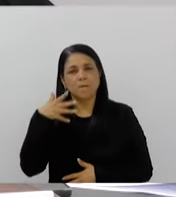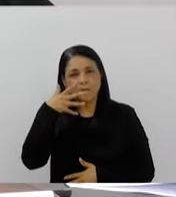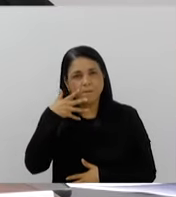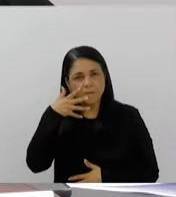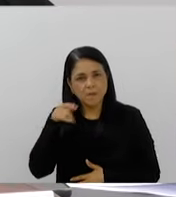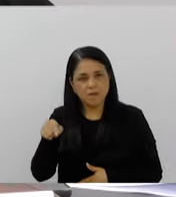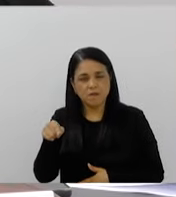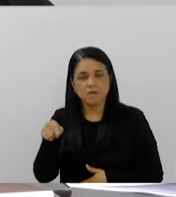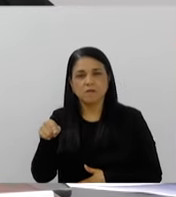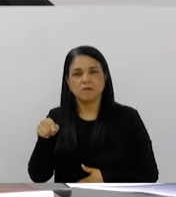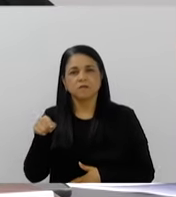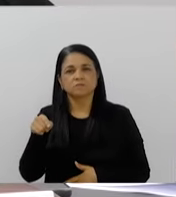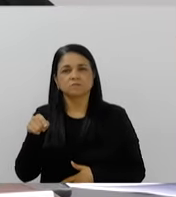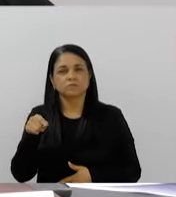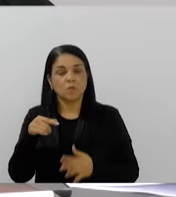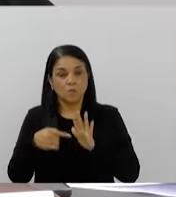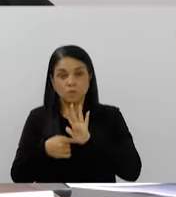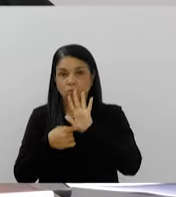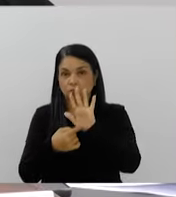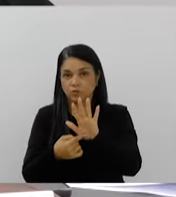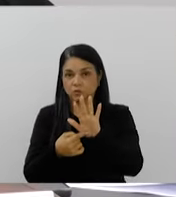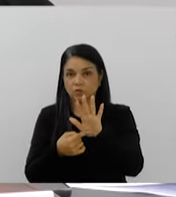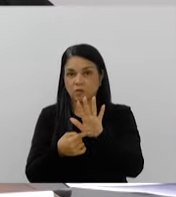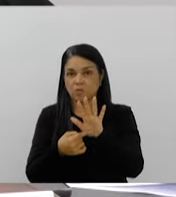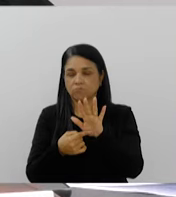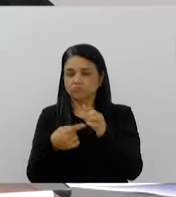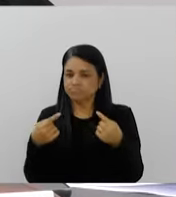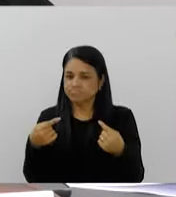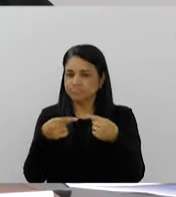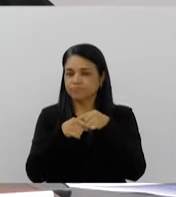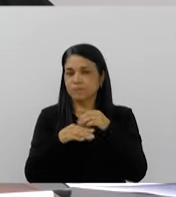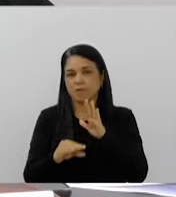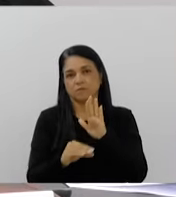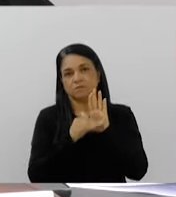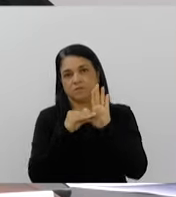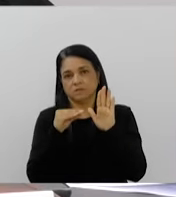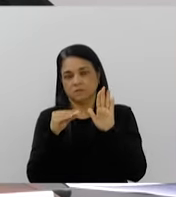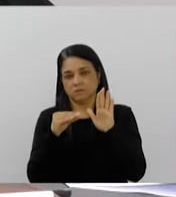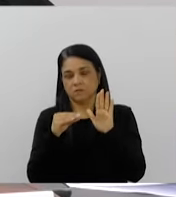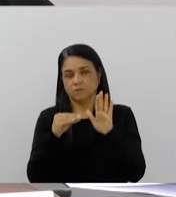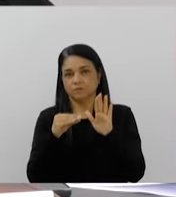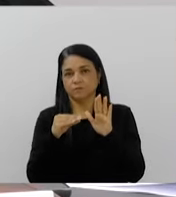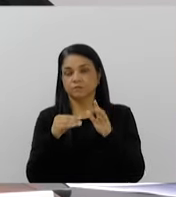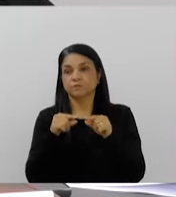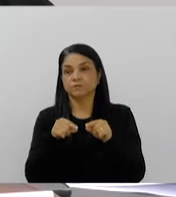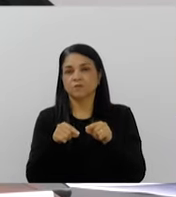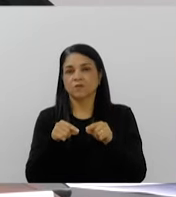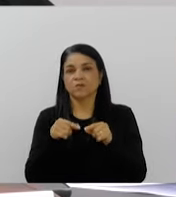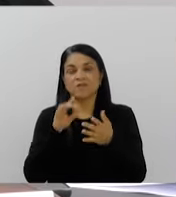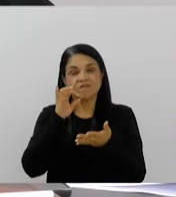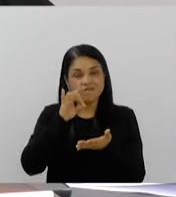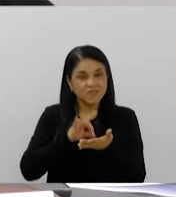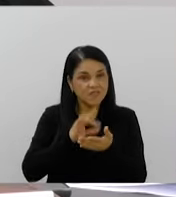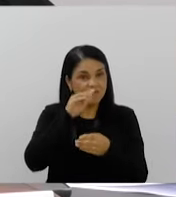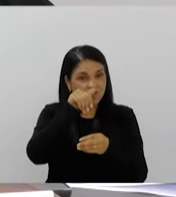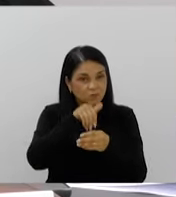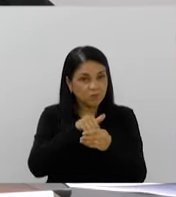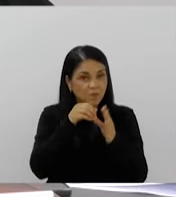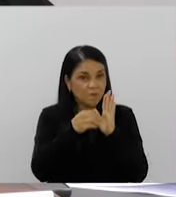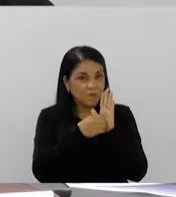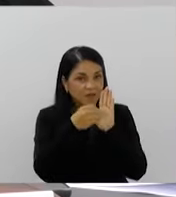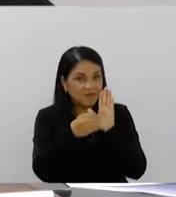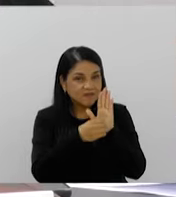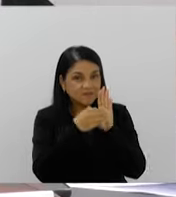é para mostrar por que não cabia anexação, mas, na verdade, o que a gente está votando é um parecer